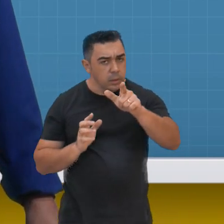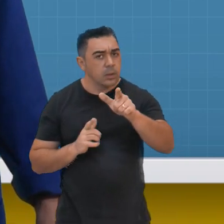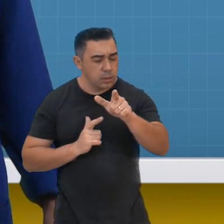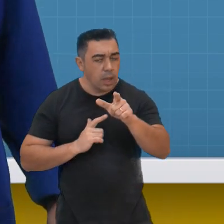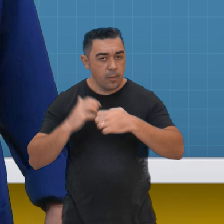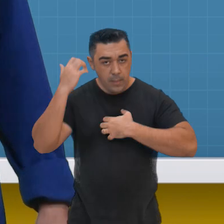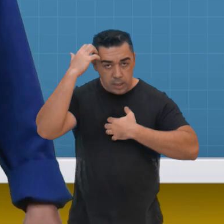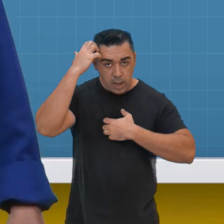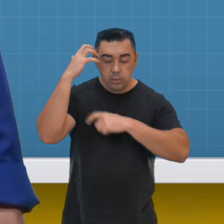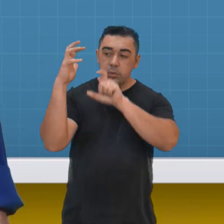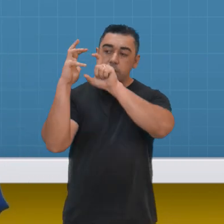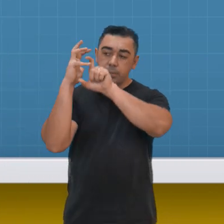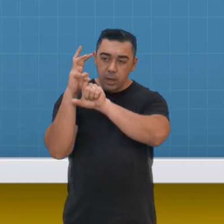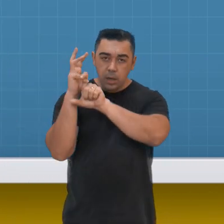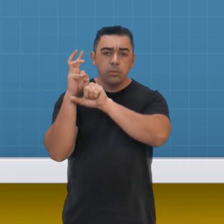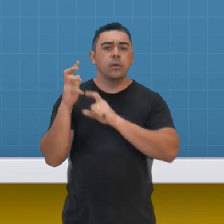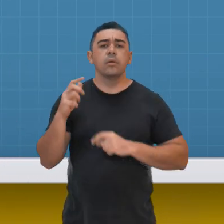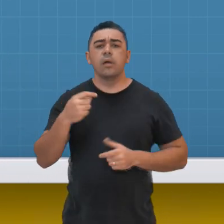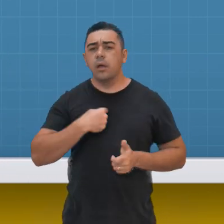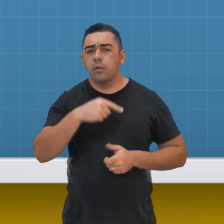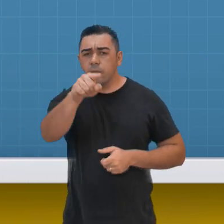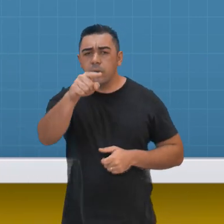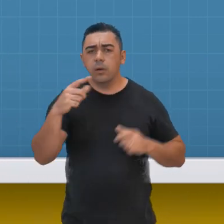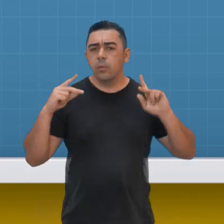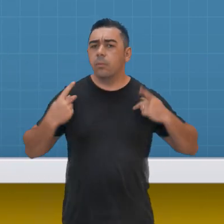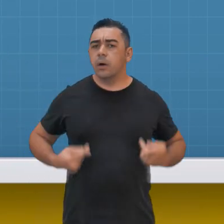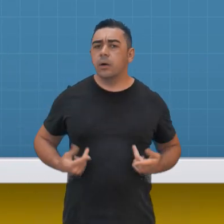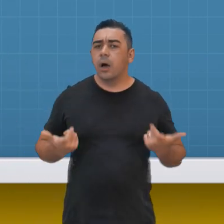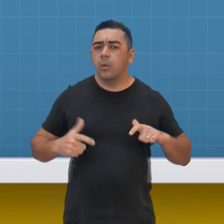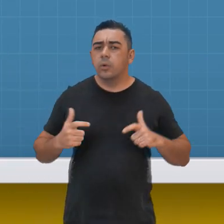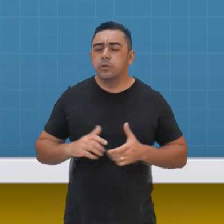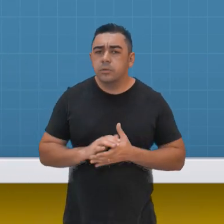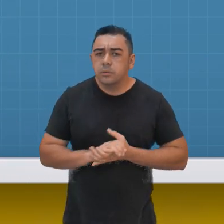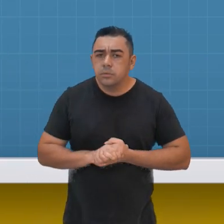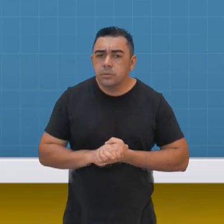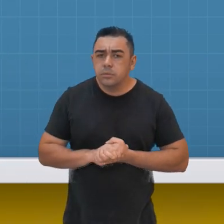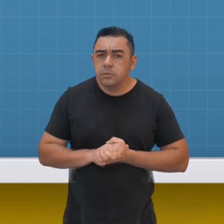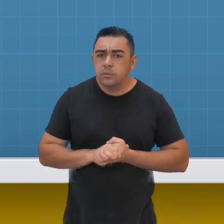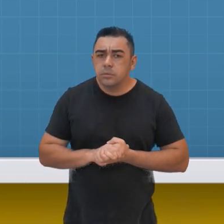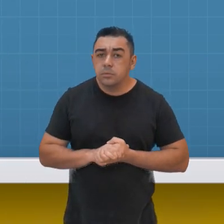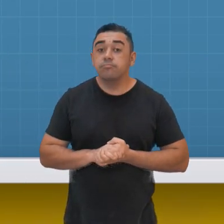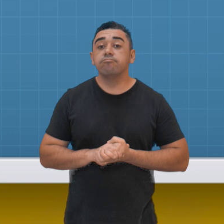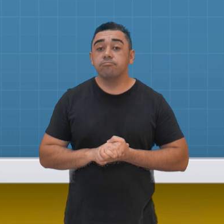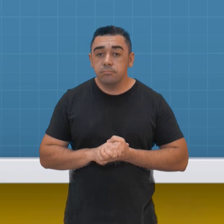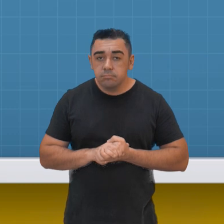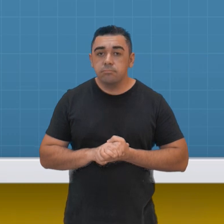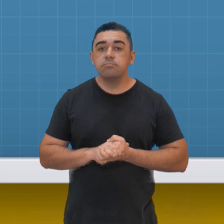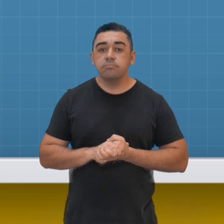macaco fica no galho. E o ser humano? Fica onde?